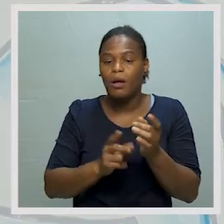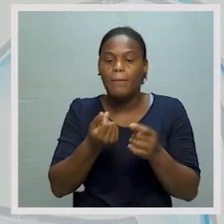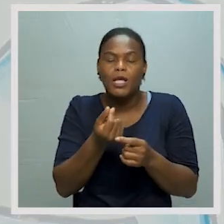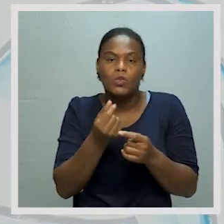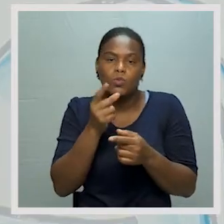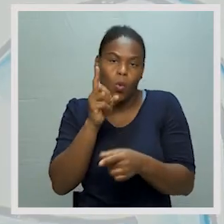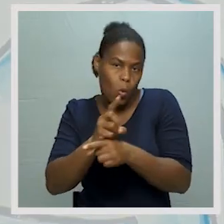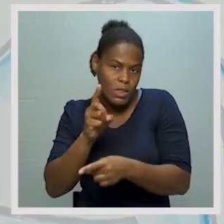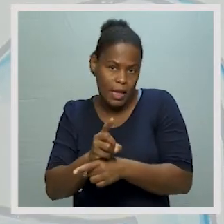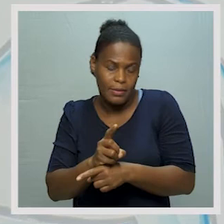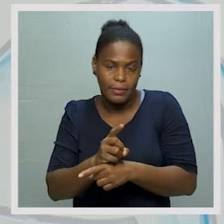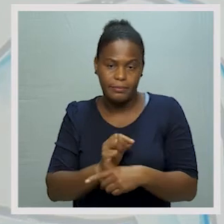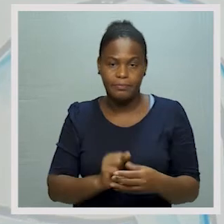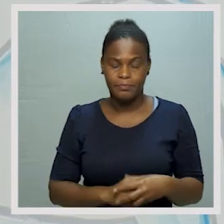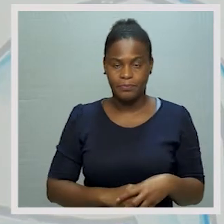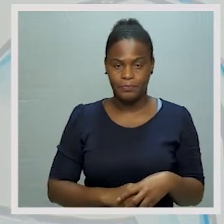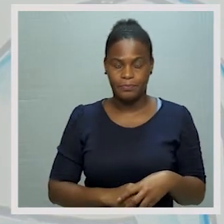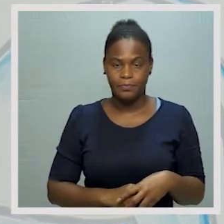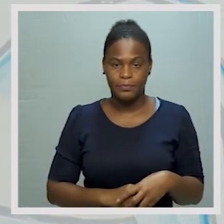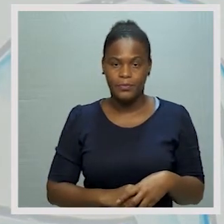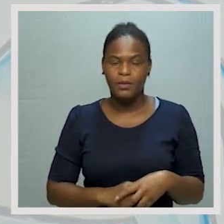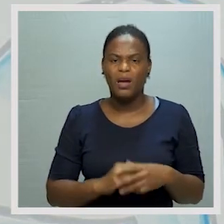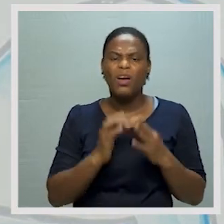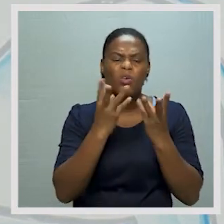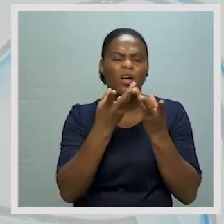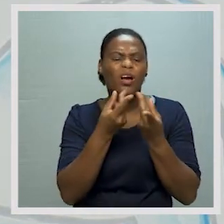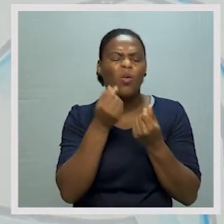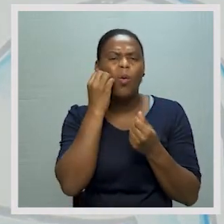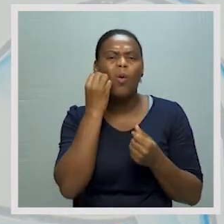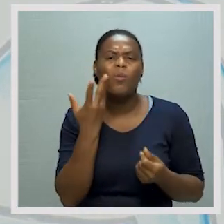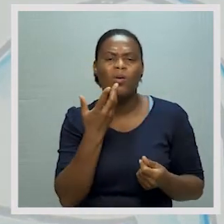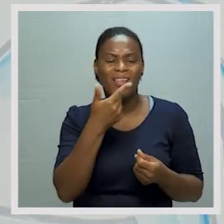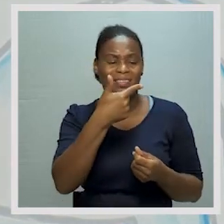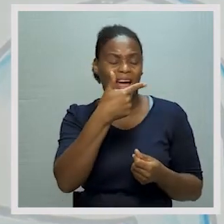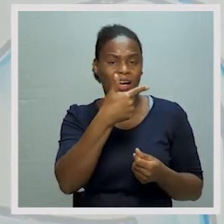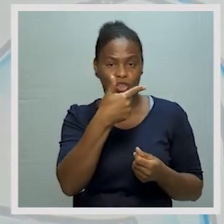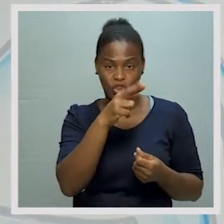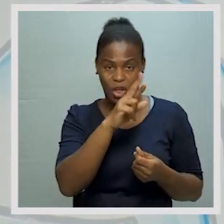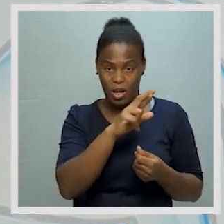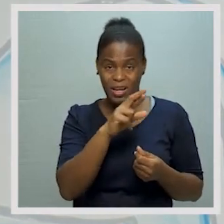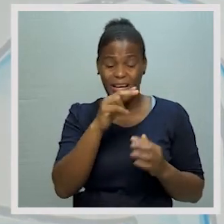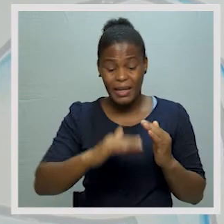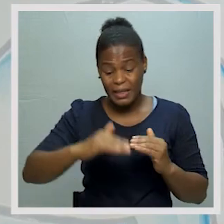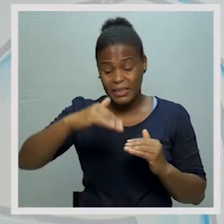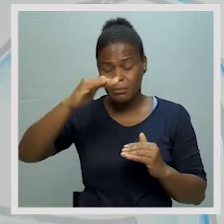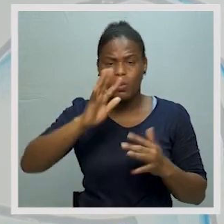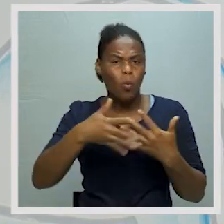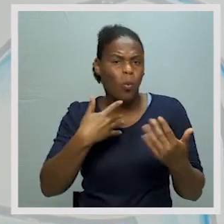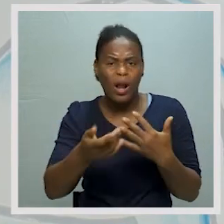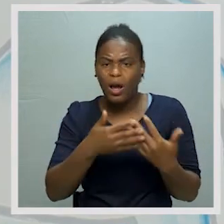preços constantes. Como é que se calcula a taxa de crescimento de qualquer